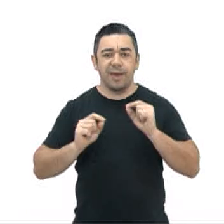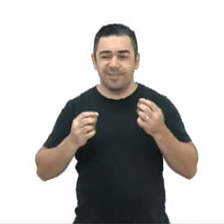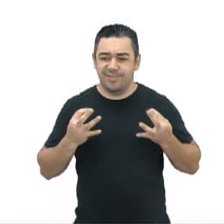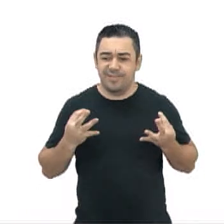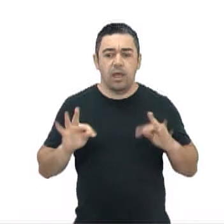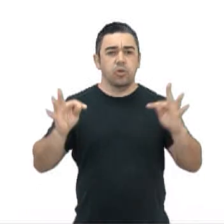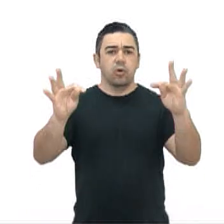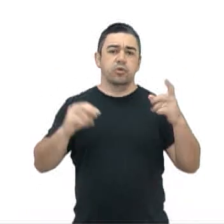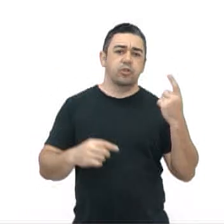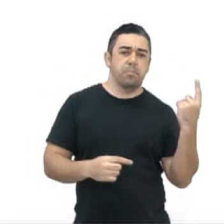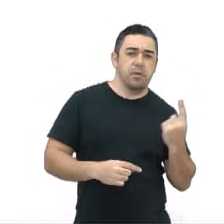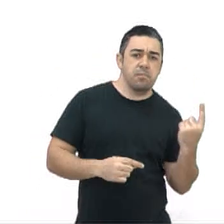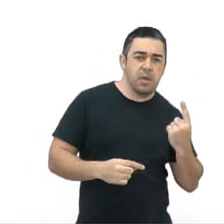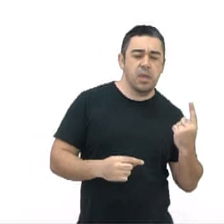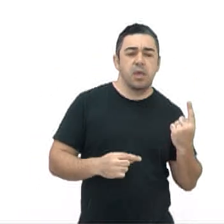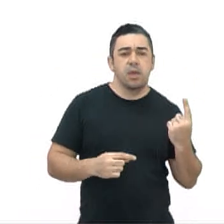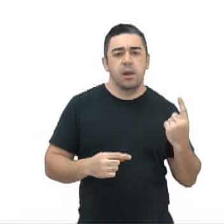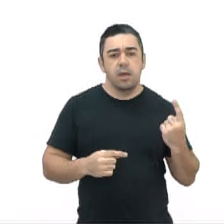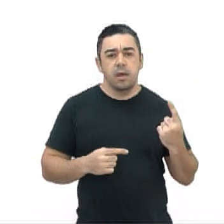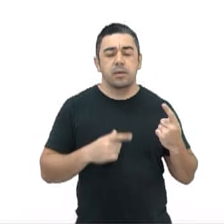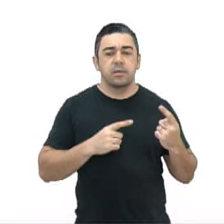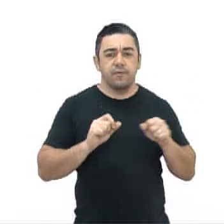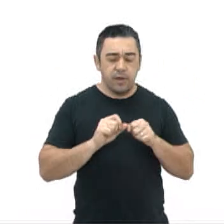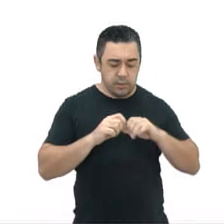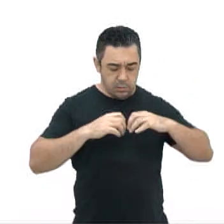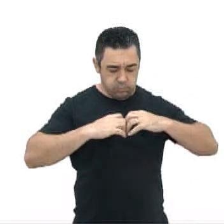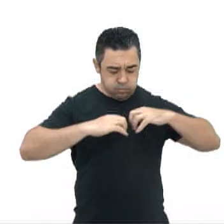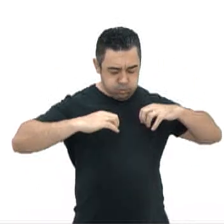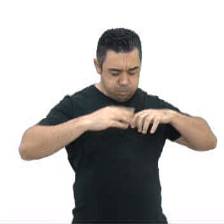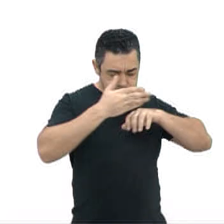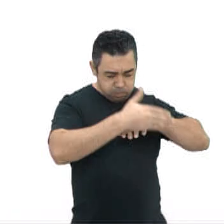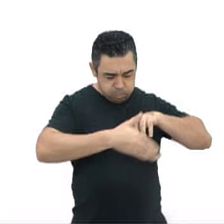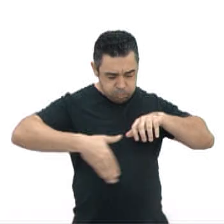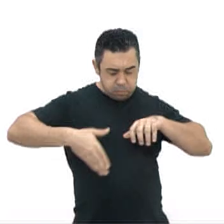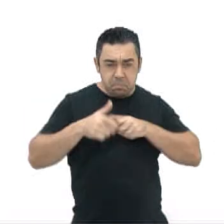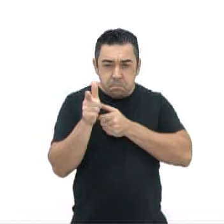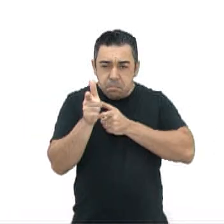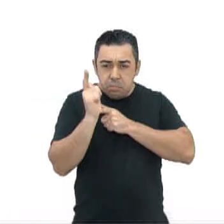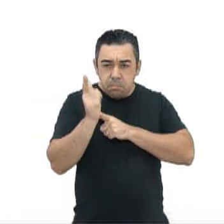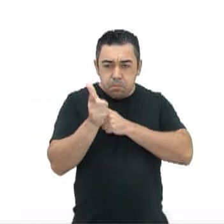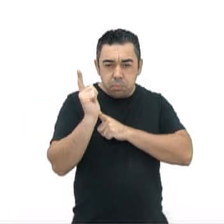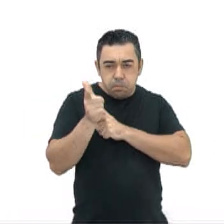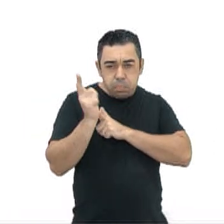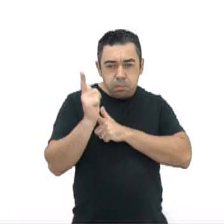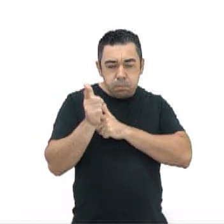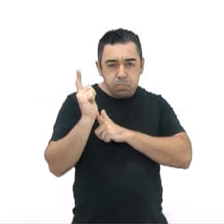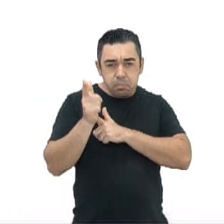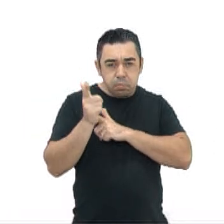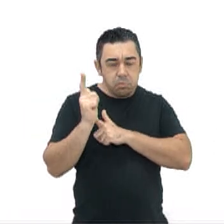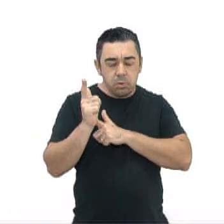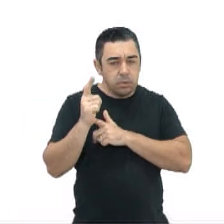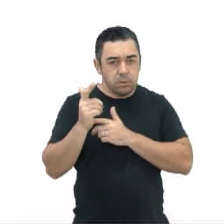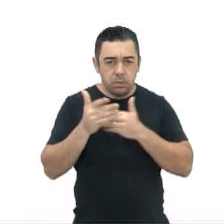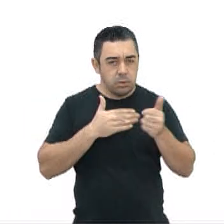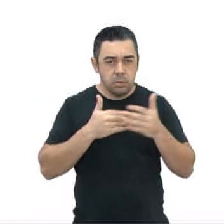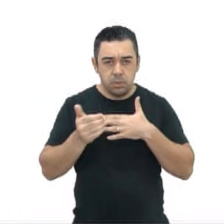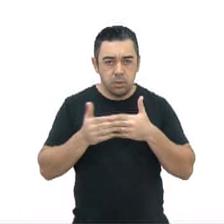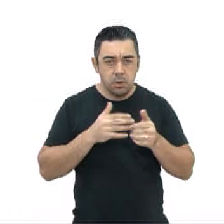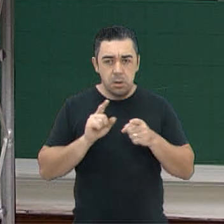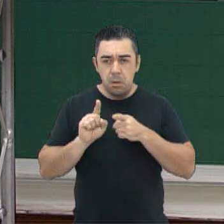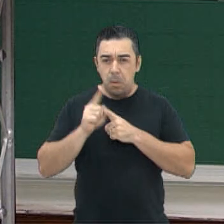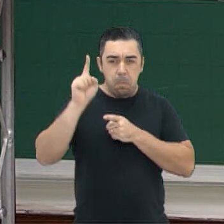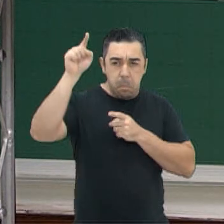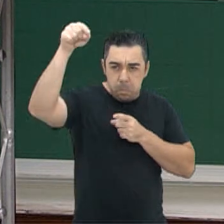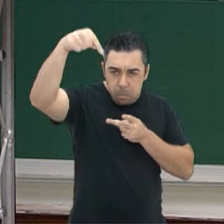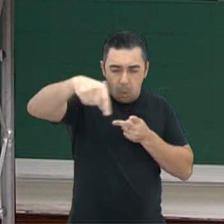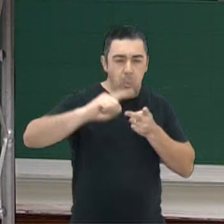Primeira e Segunda Guerra Mundial, né, de trincheiras, onde cada soldado acerta números, não imagina o que está acertando, como diz o outro, com